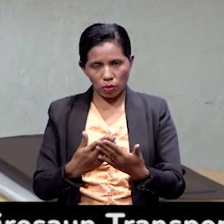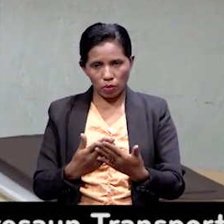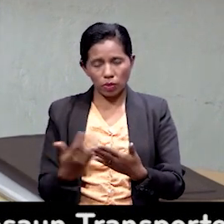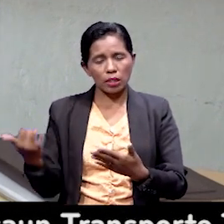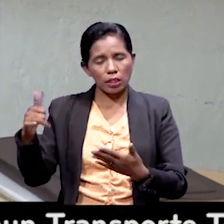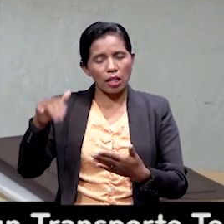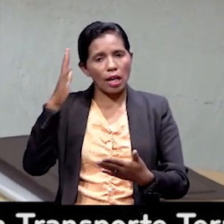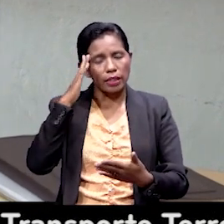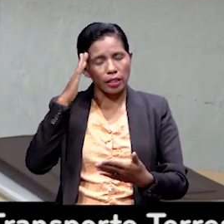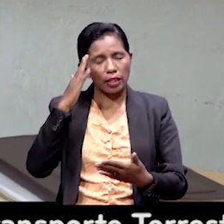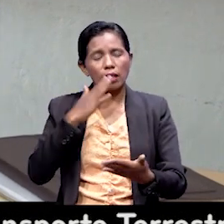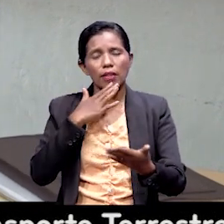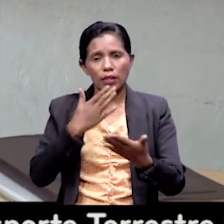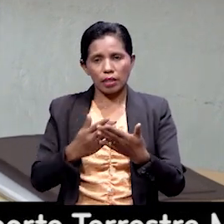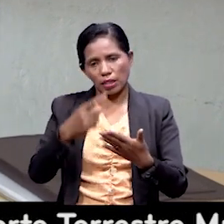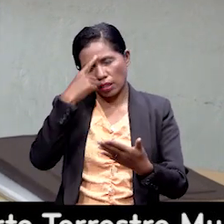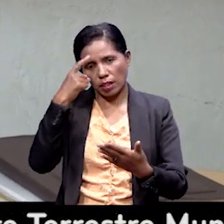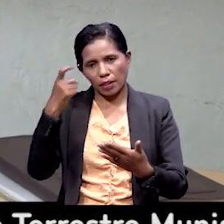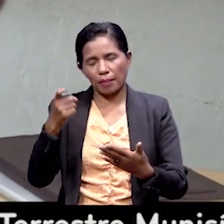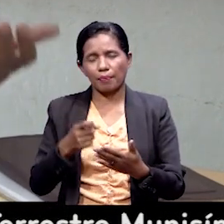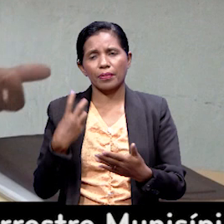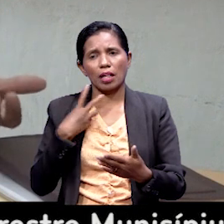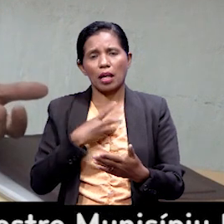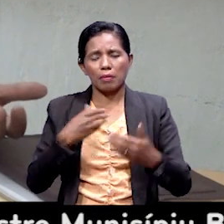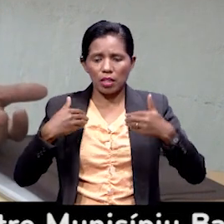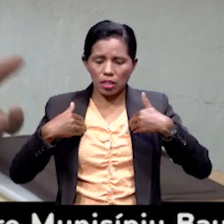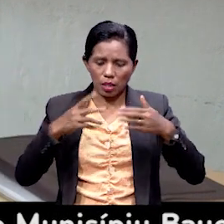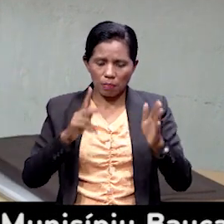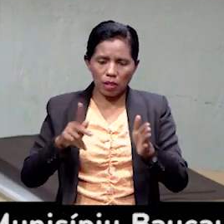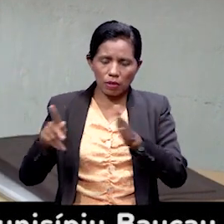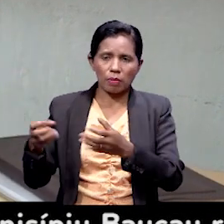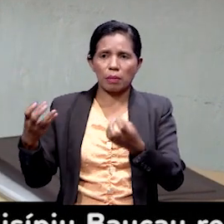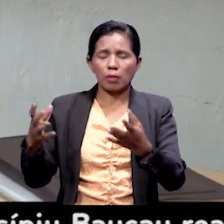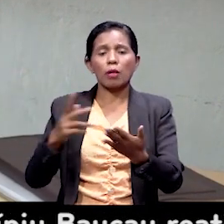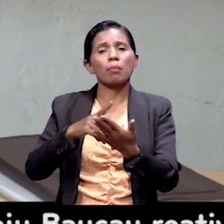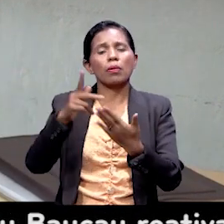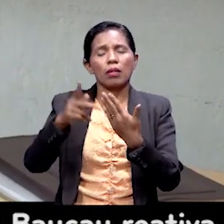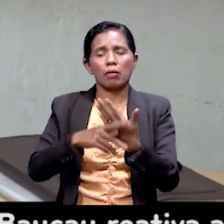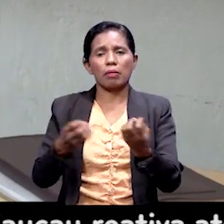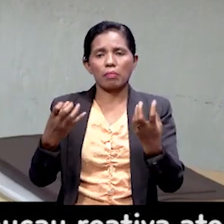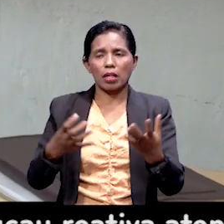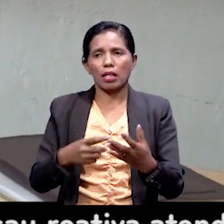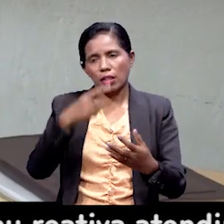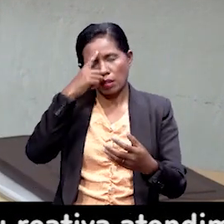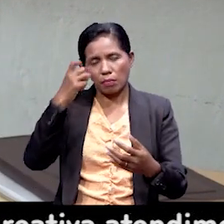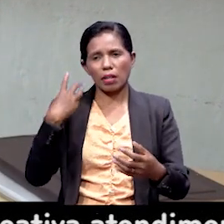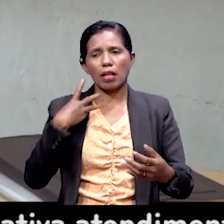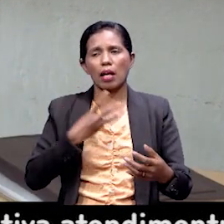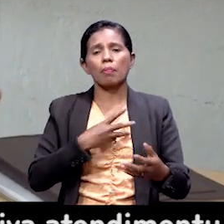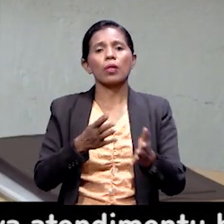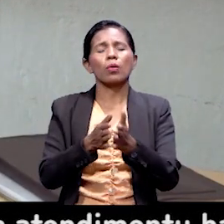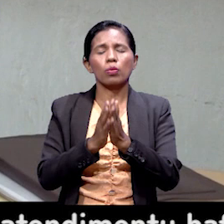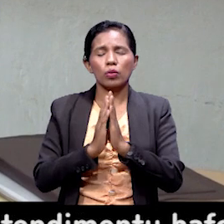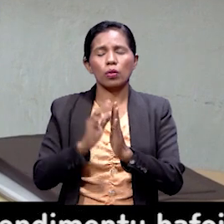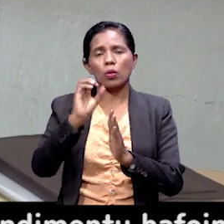dia tamba dala balun ami ha planu ne bemak barak liu programa ne bemak barak liu tamba ne mak ami husu orsamentu